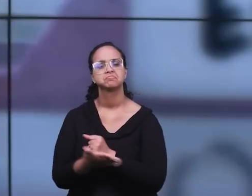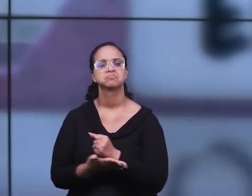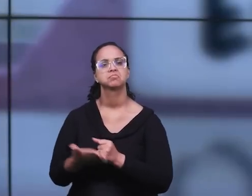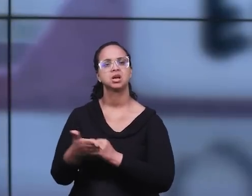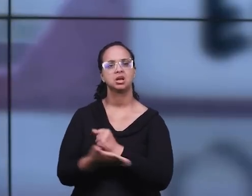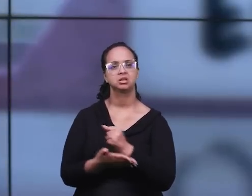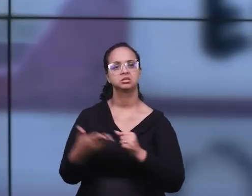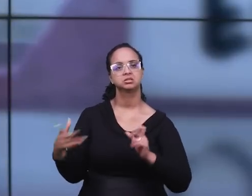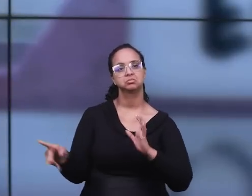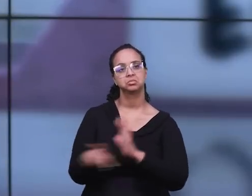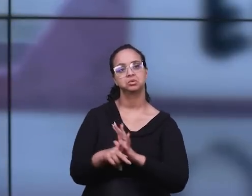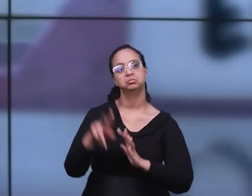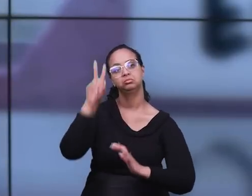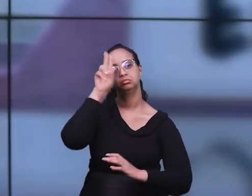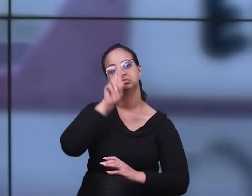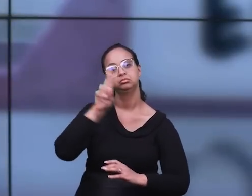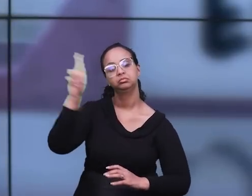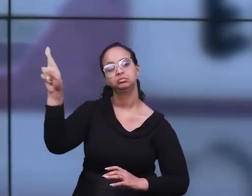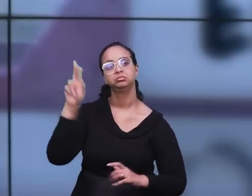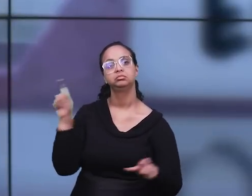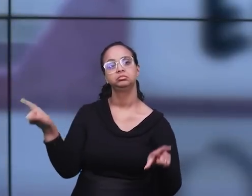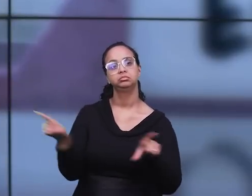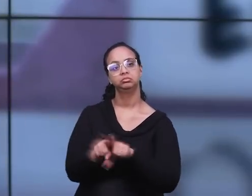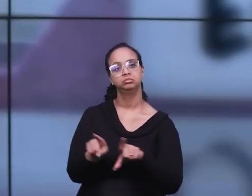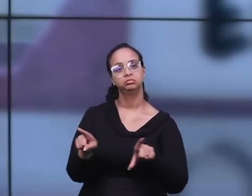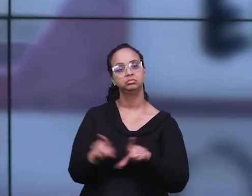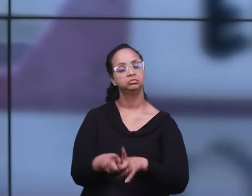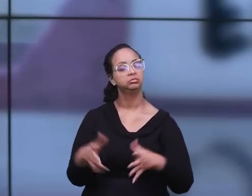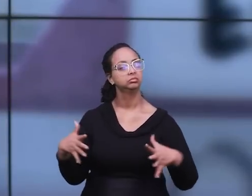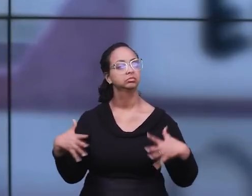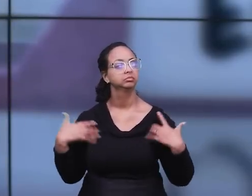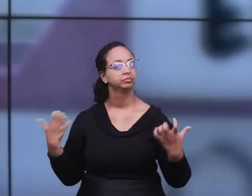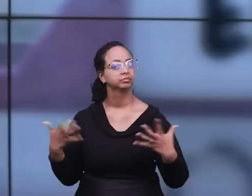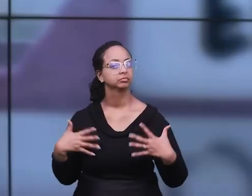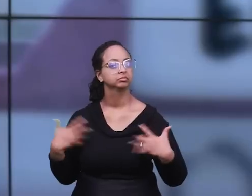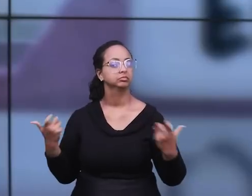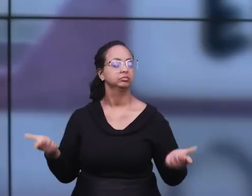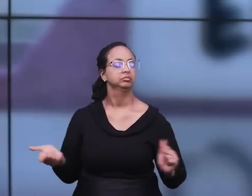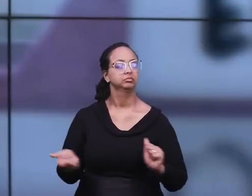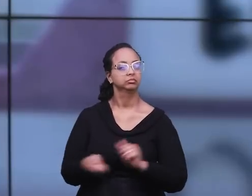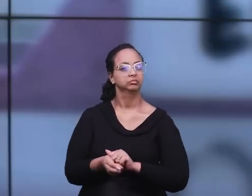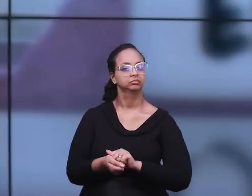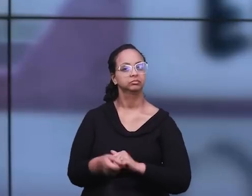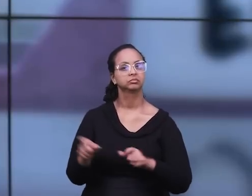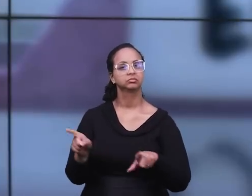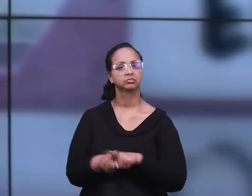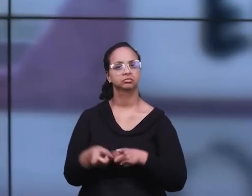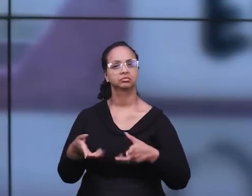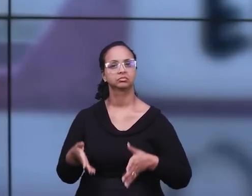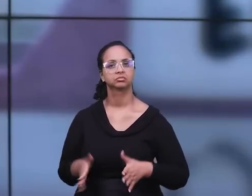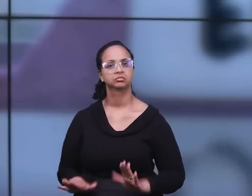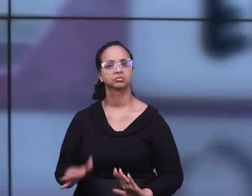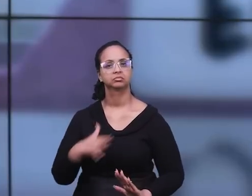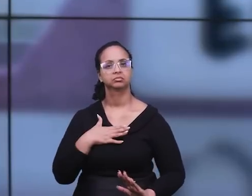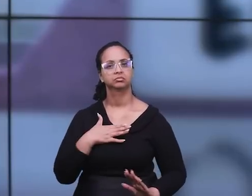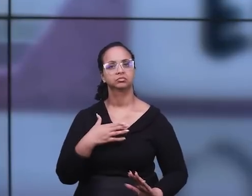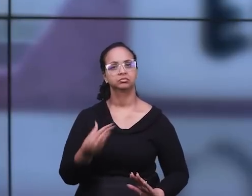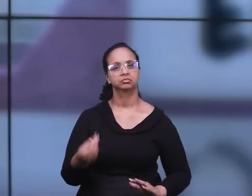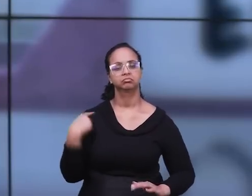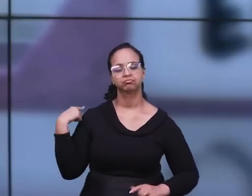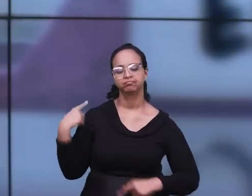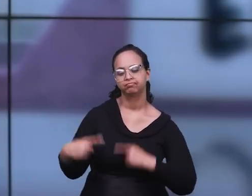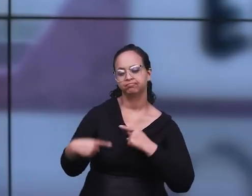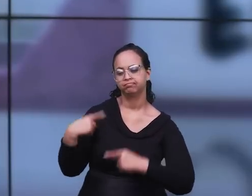sólidas no propósito do Senhor e a viver a alegria de celebrar os tempos juntos, o nascimento dos filhos e a